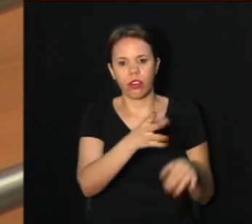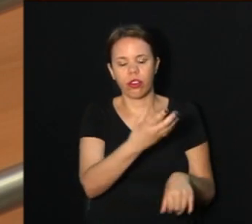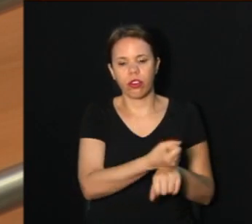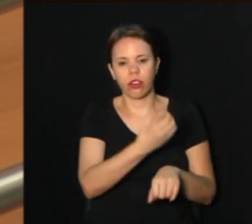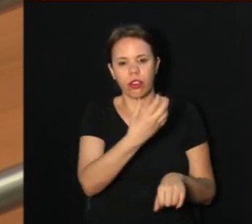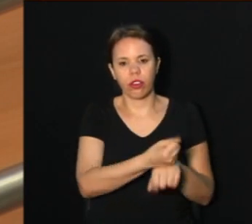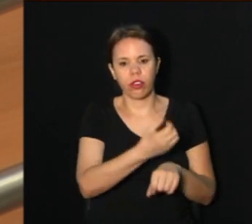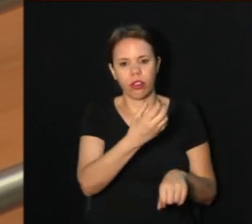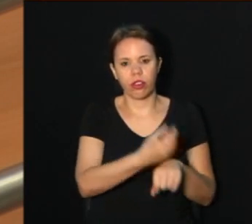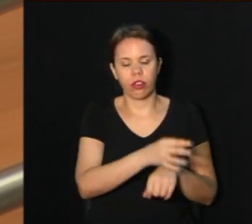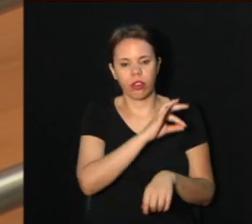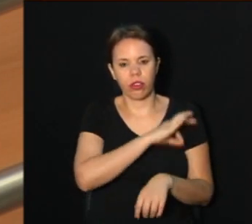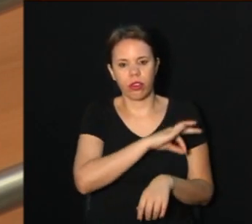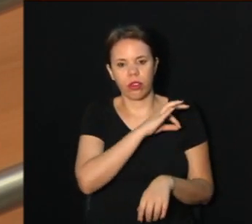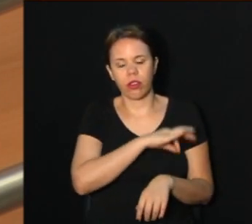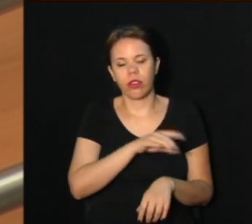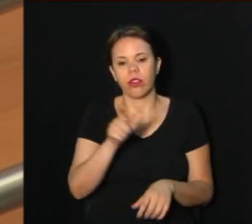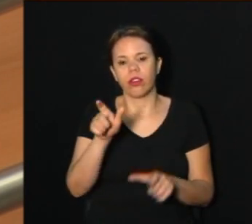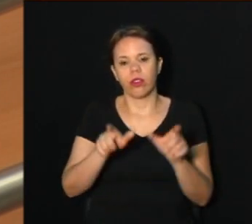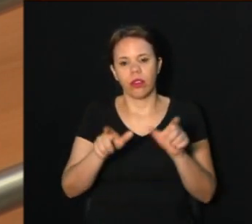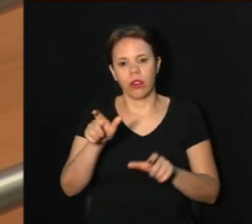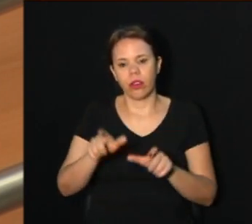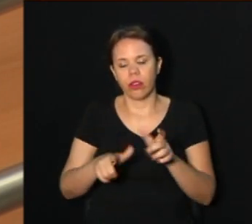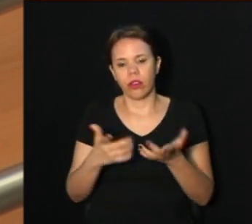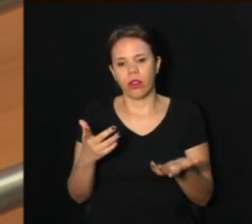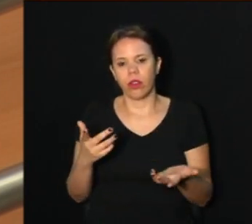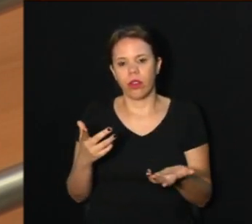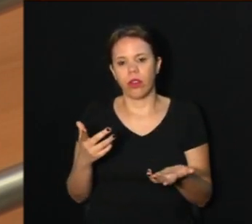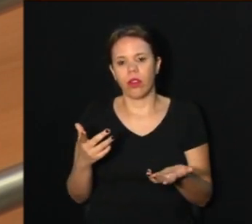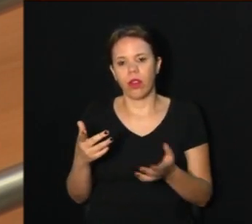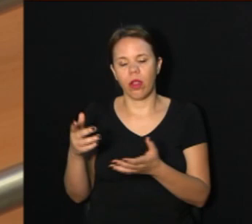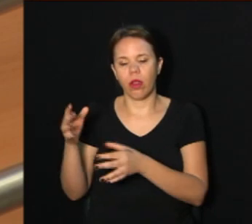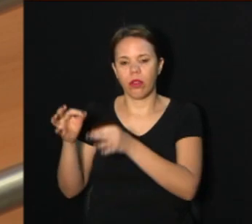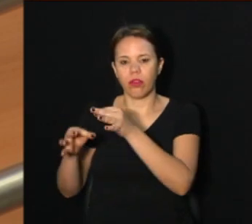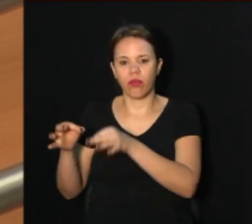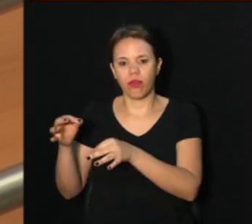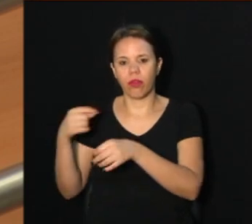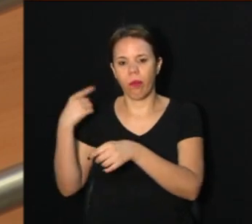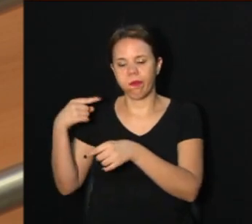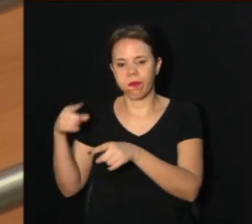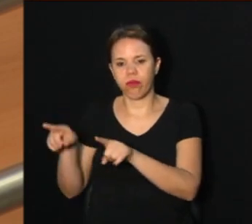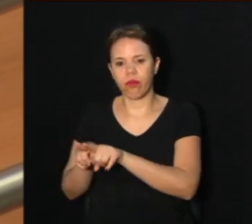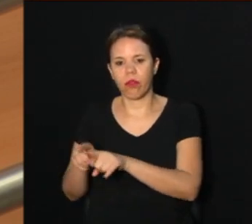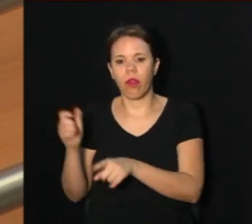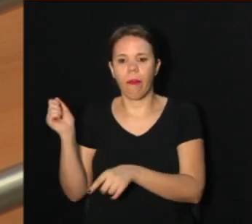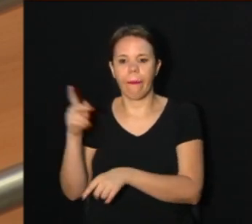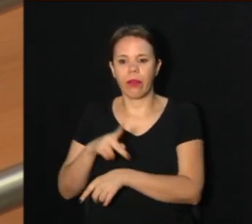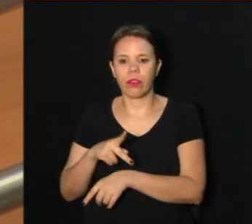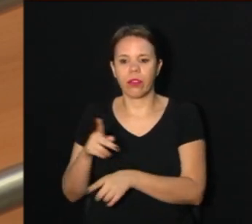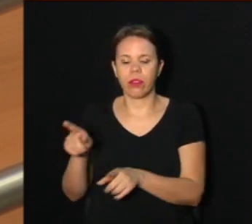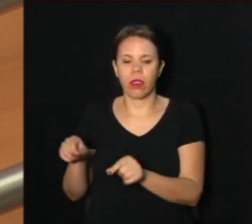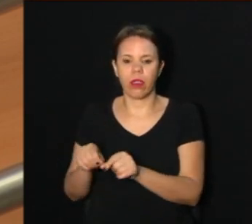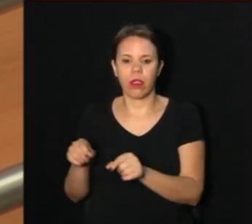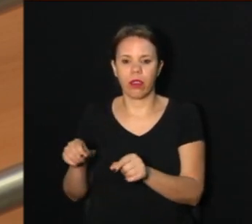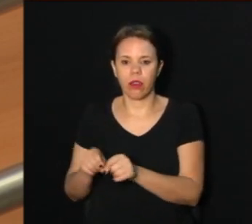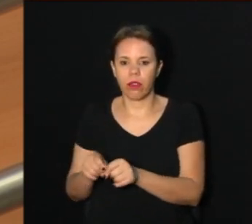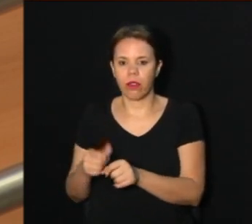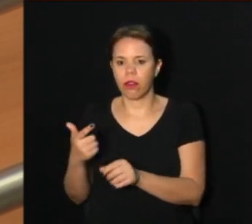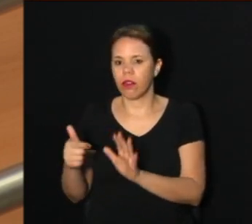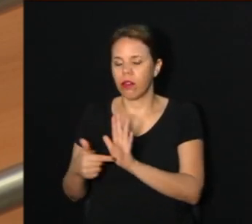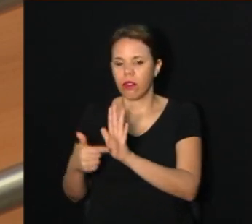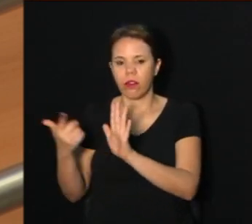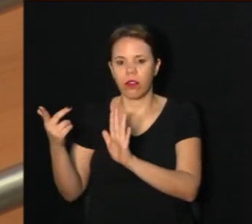sucumbência os procuradores inativos, pois sendo aposentados, não têm o pro